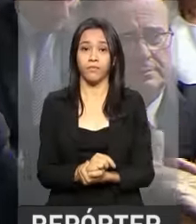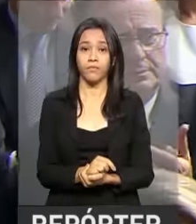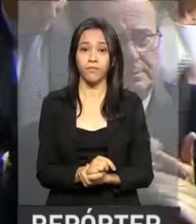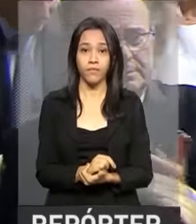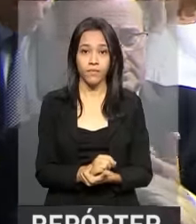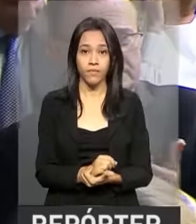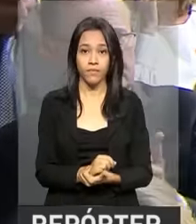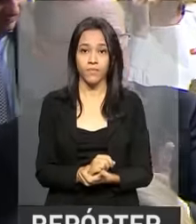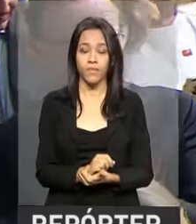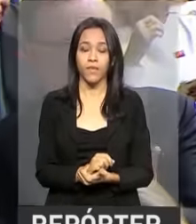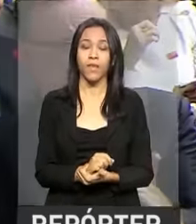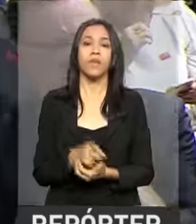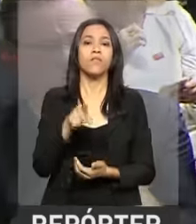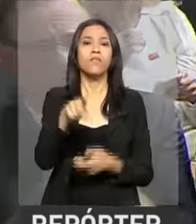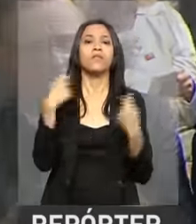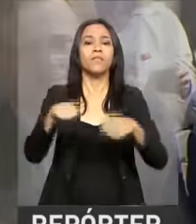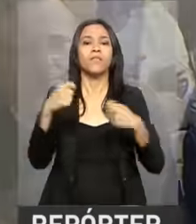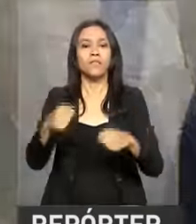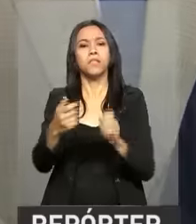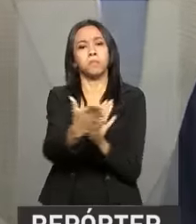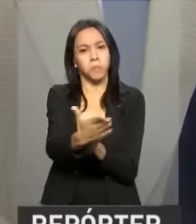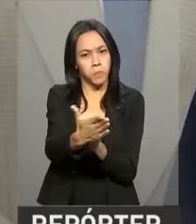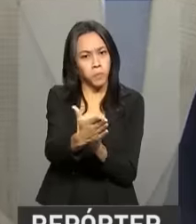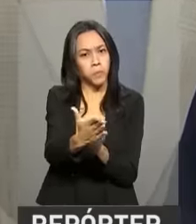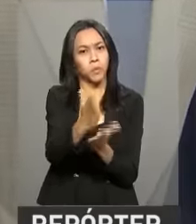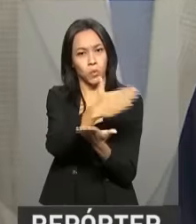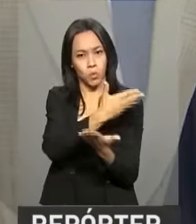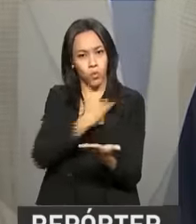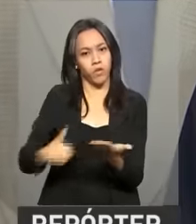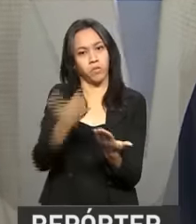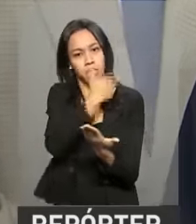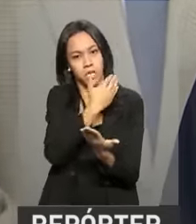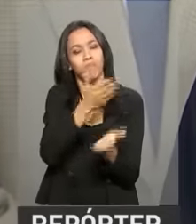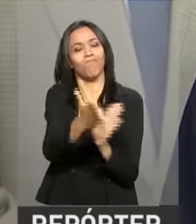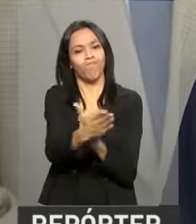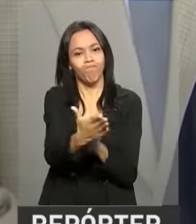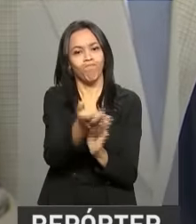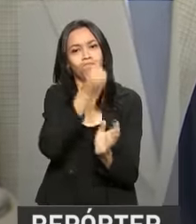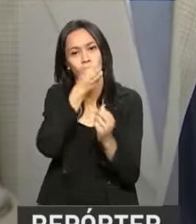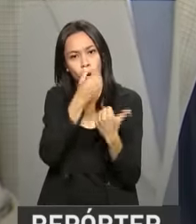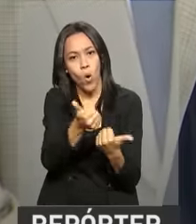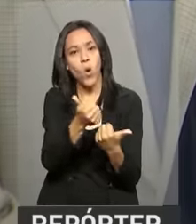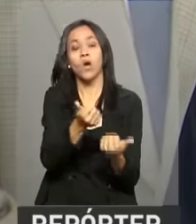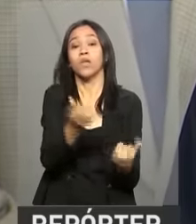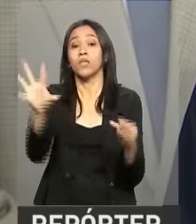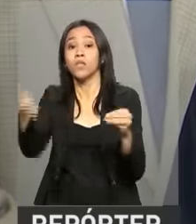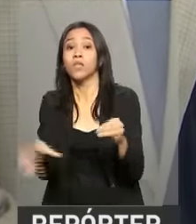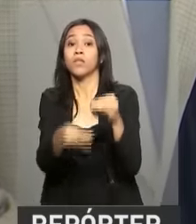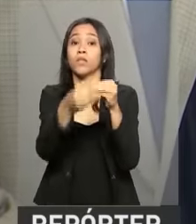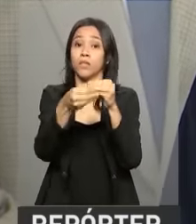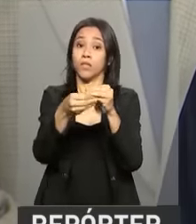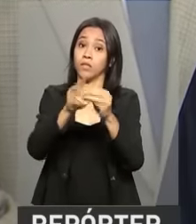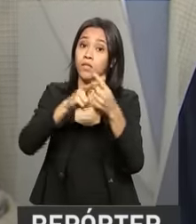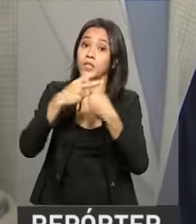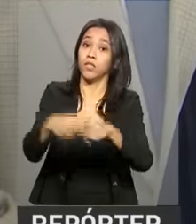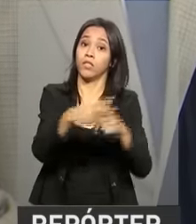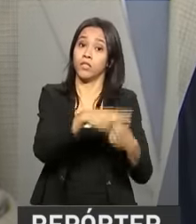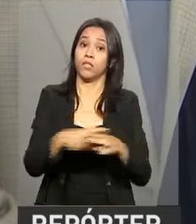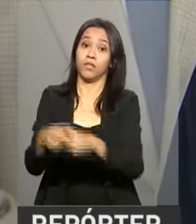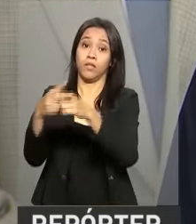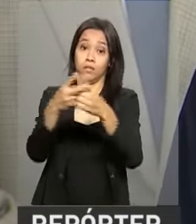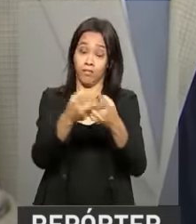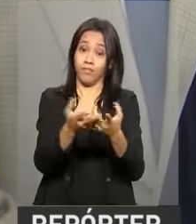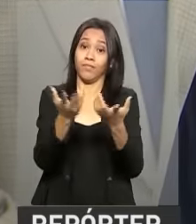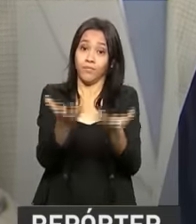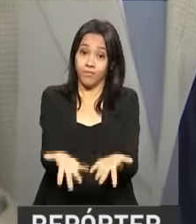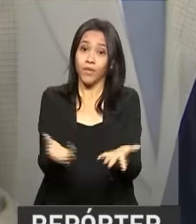tem você tem que prestigiar aquilo que deu certo completá-los aprimorá-los e